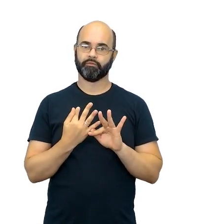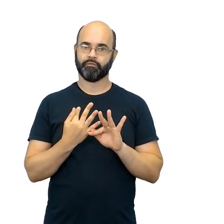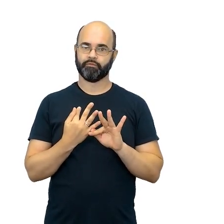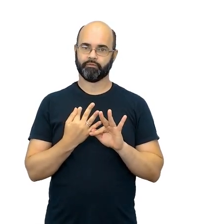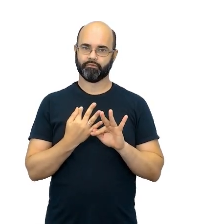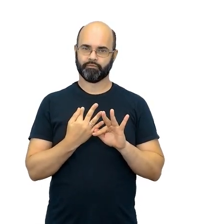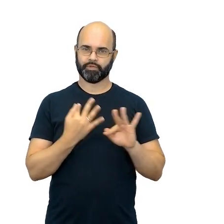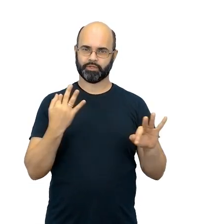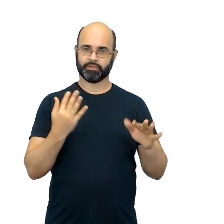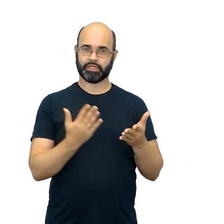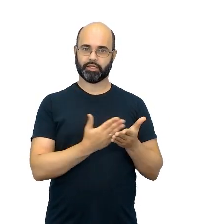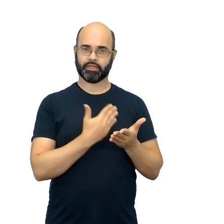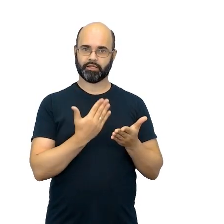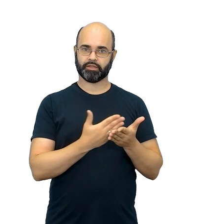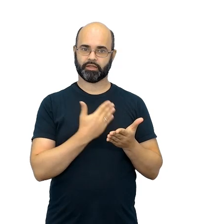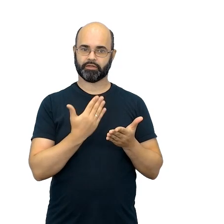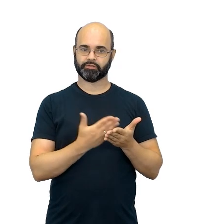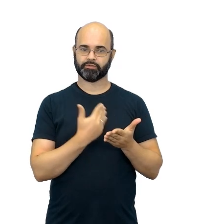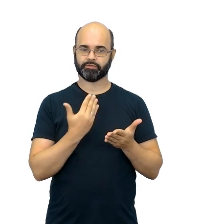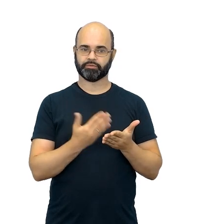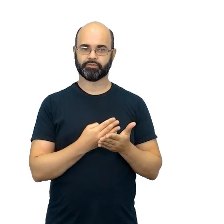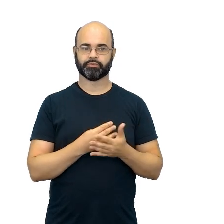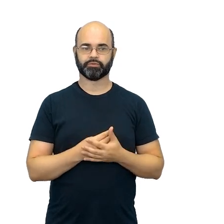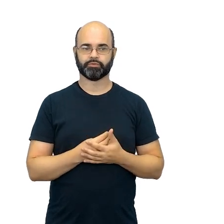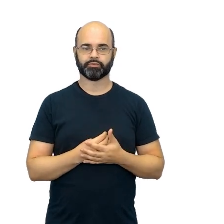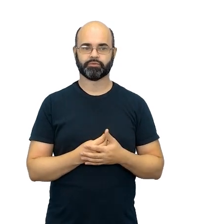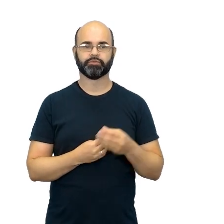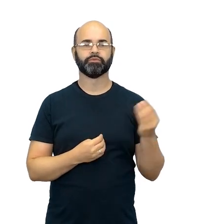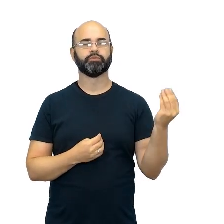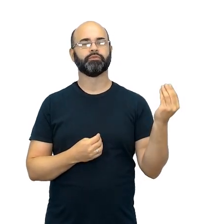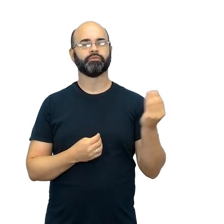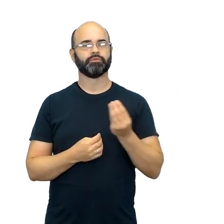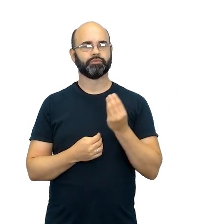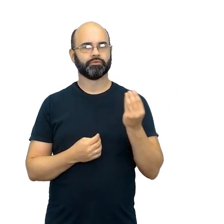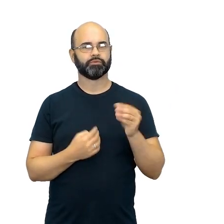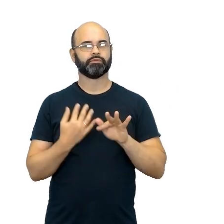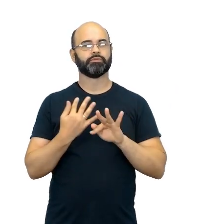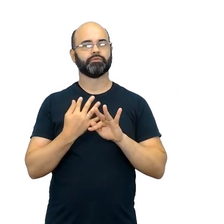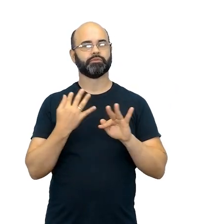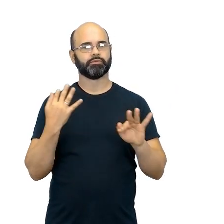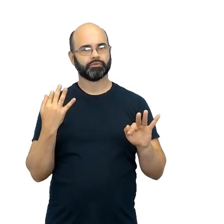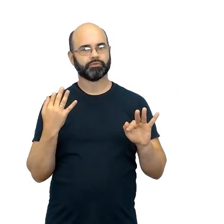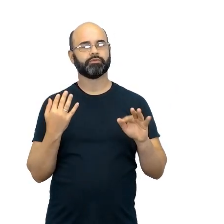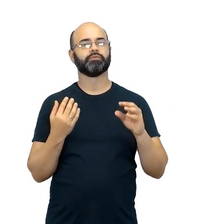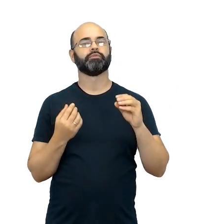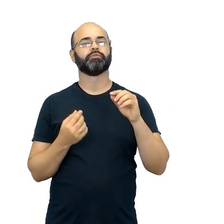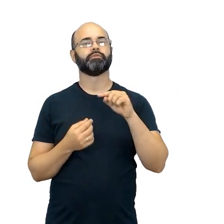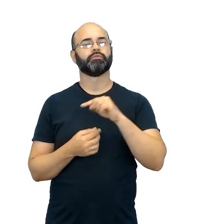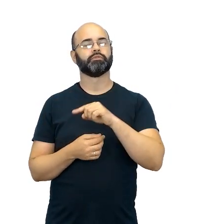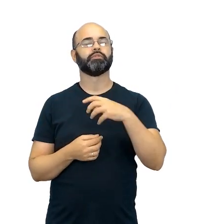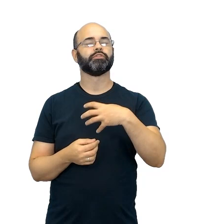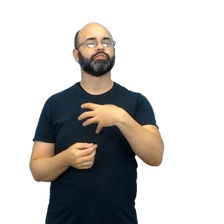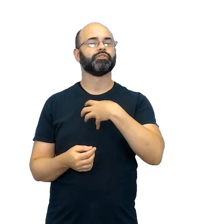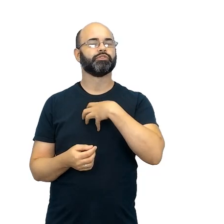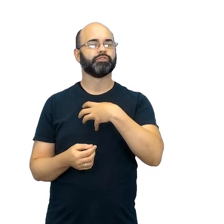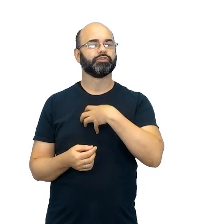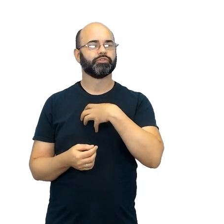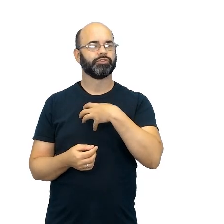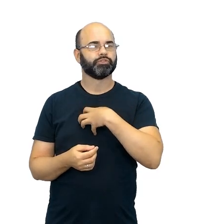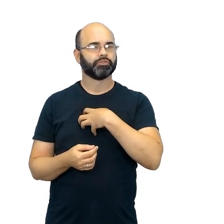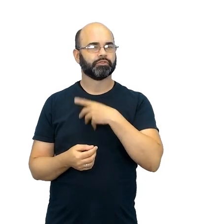alguns artigos assim, era o Caderno Catarinense de Ensino de Física da Universidade Federal de Santa